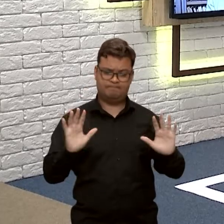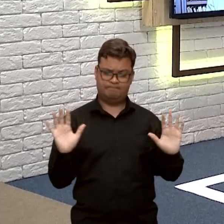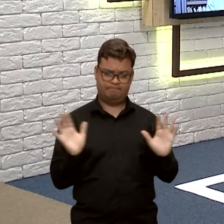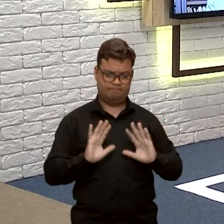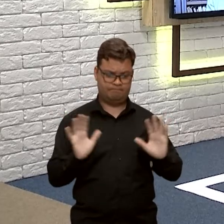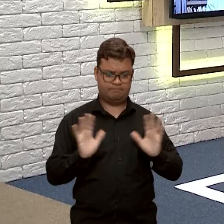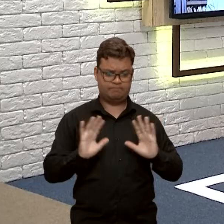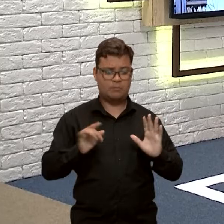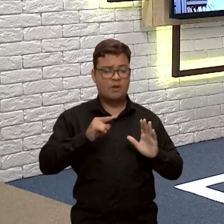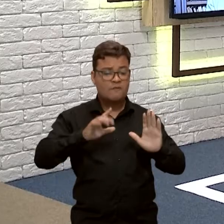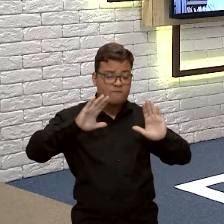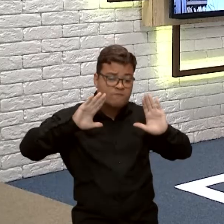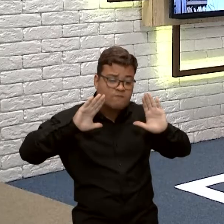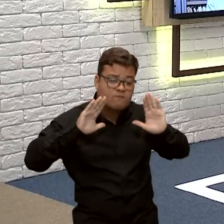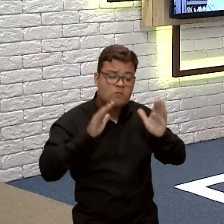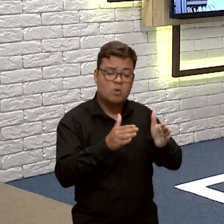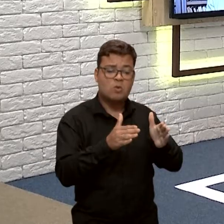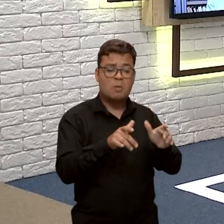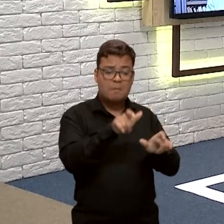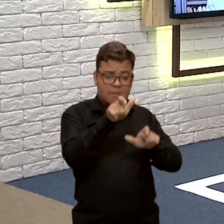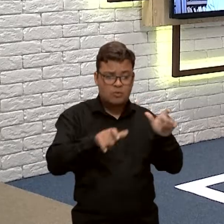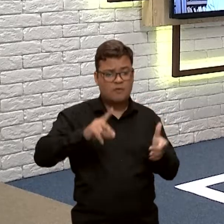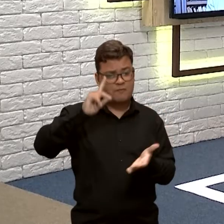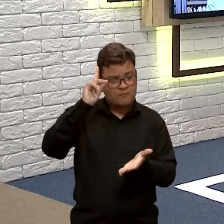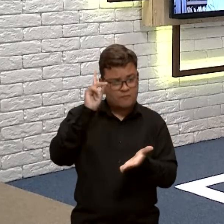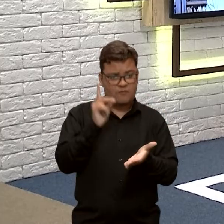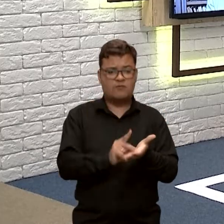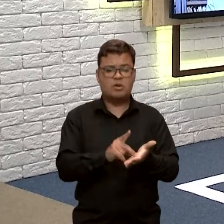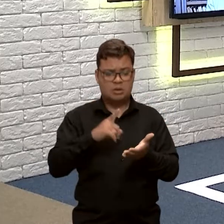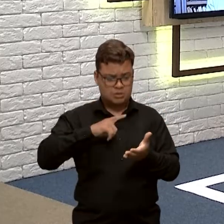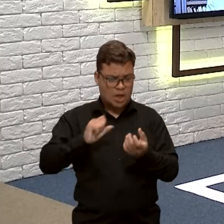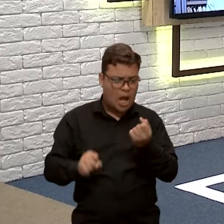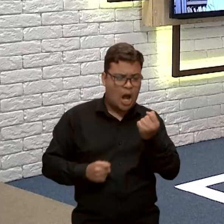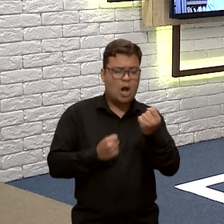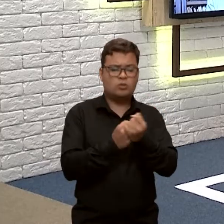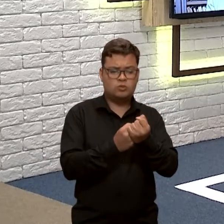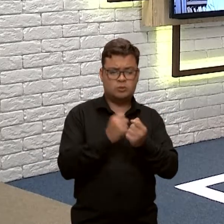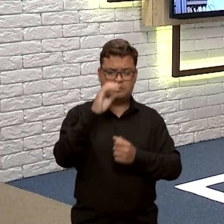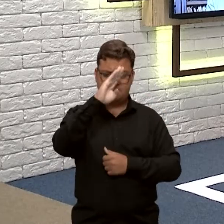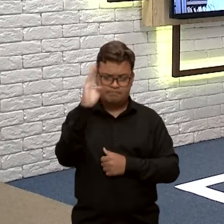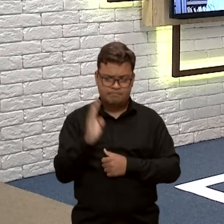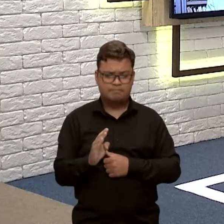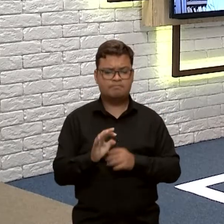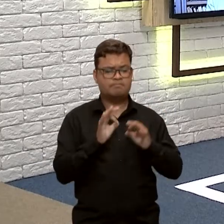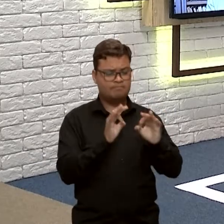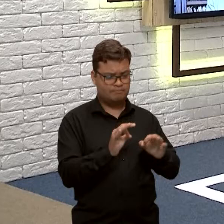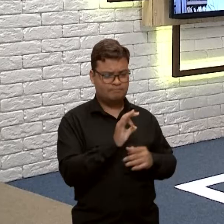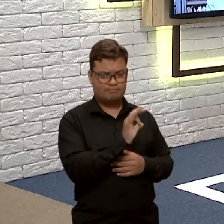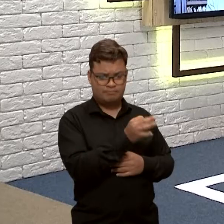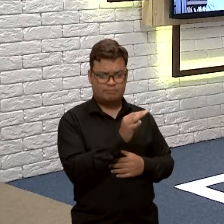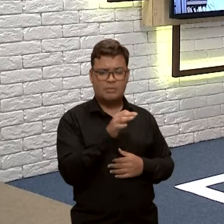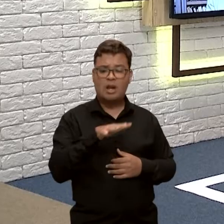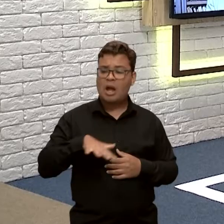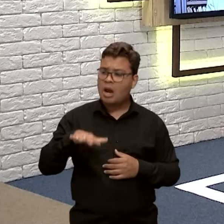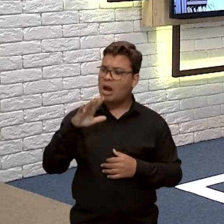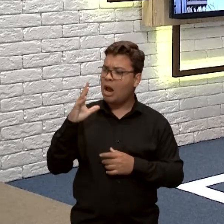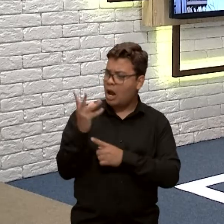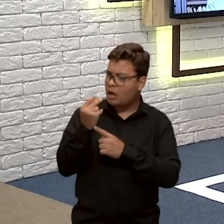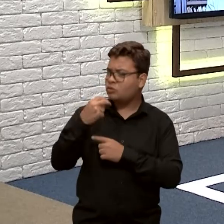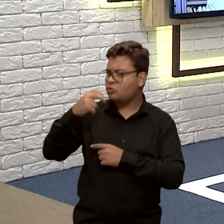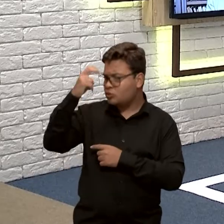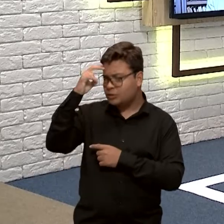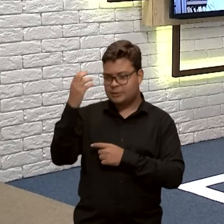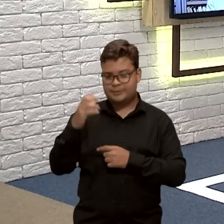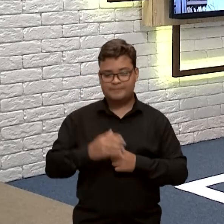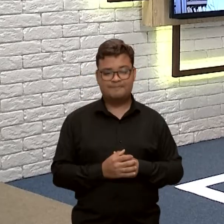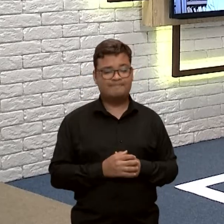é dirigido a pessoas que realmente fizeram a diferença para o país, né? Tá certo, artes, professor. na cultura, na ciência. Tem